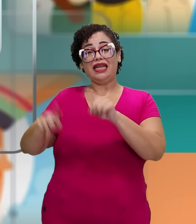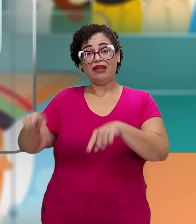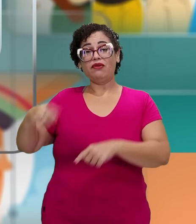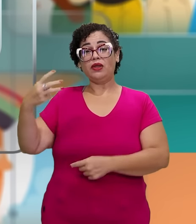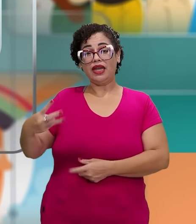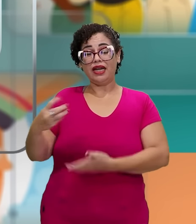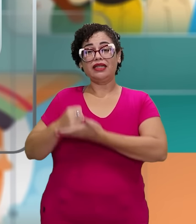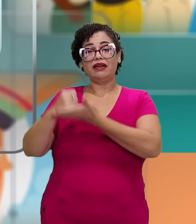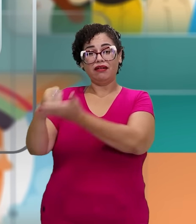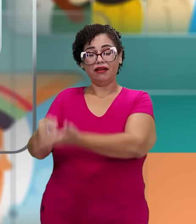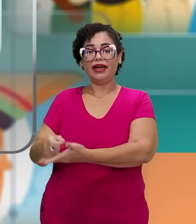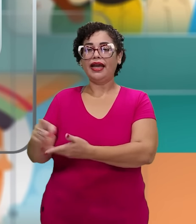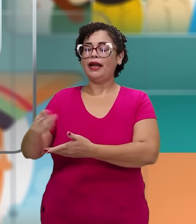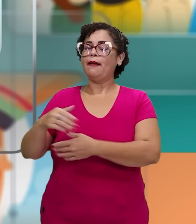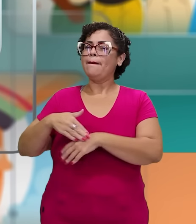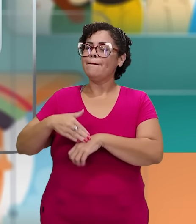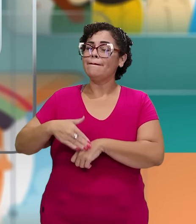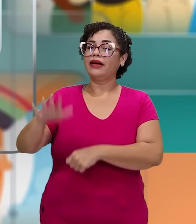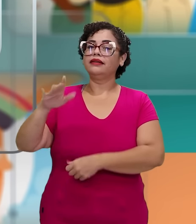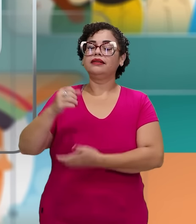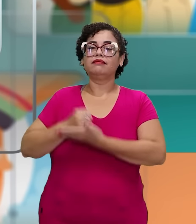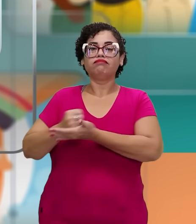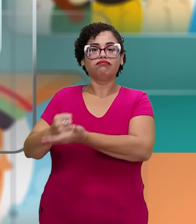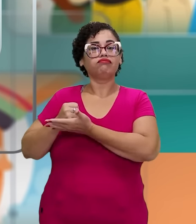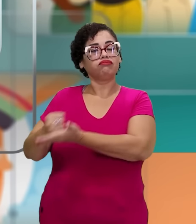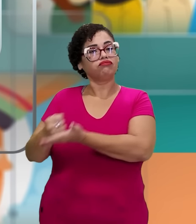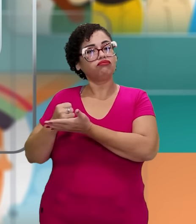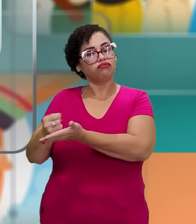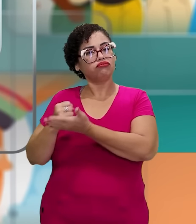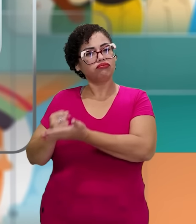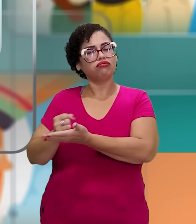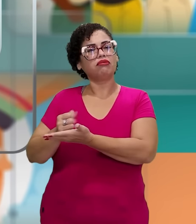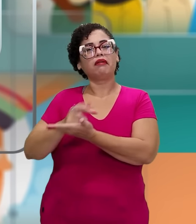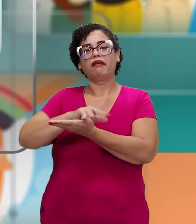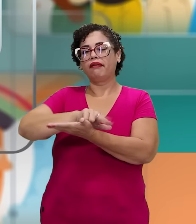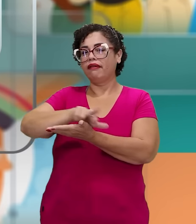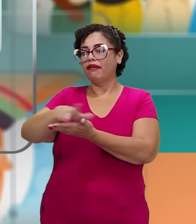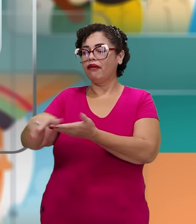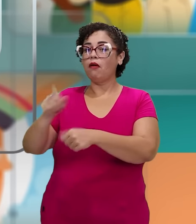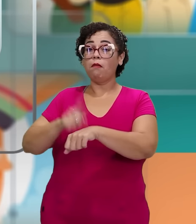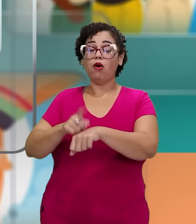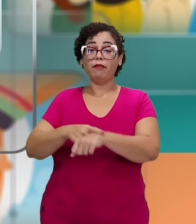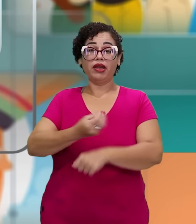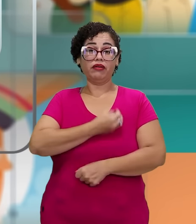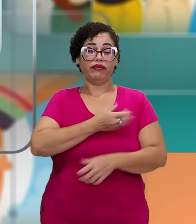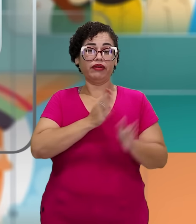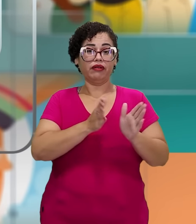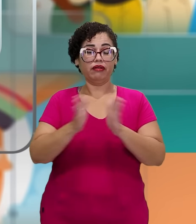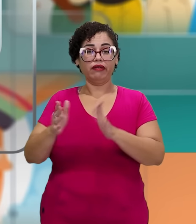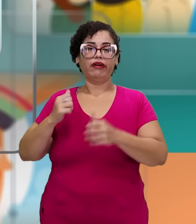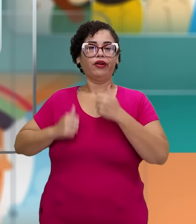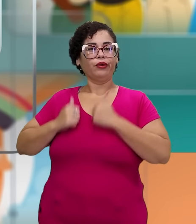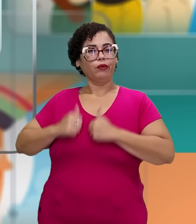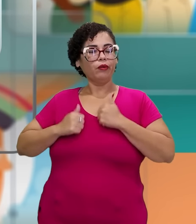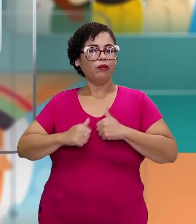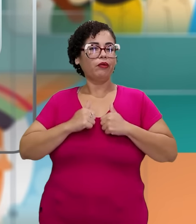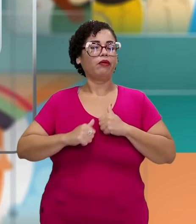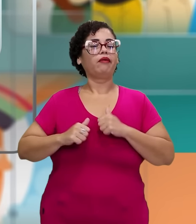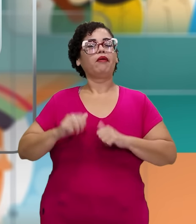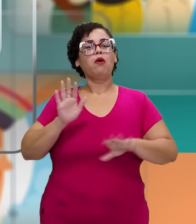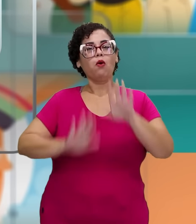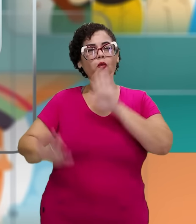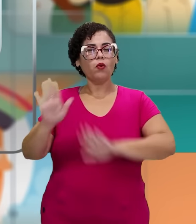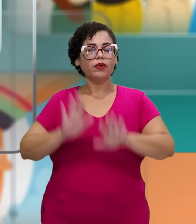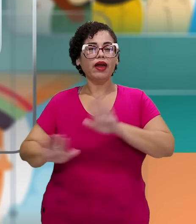precisam de apoio muito substancial em várias áreas da vida incluindo cuidados pessoais cuidados com a